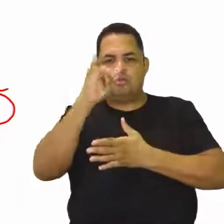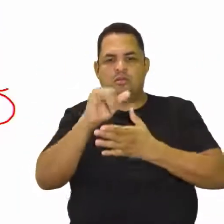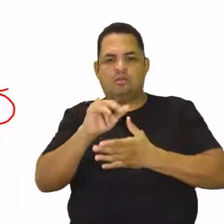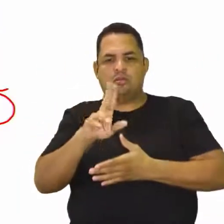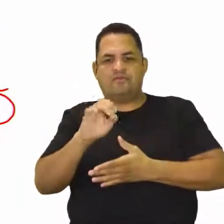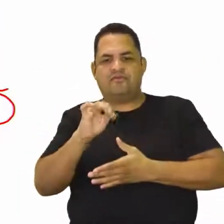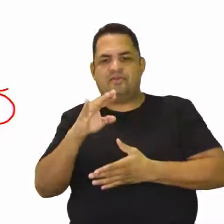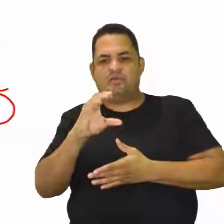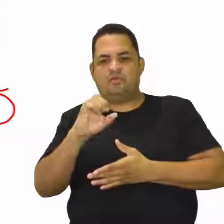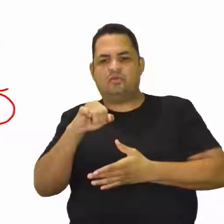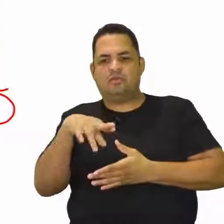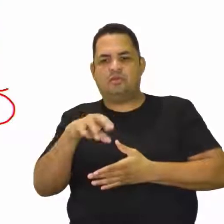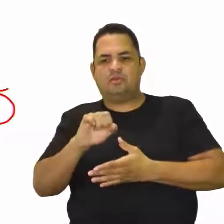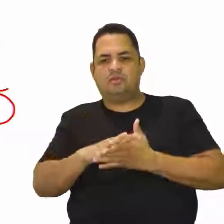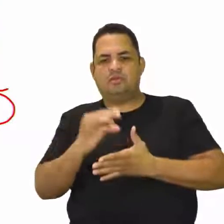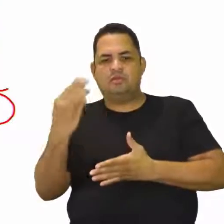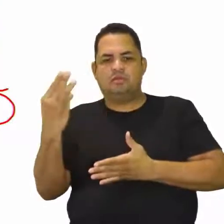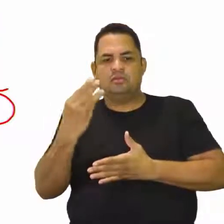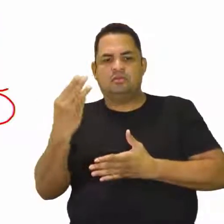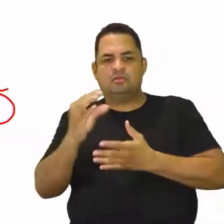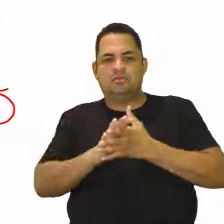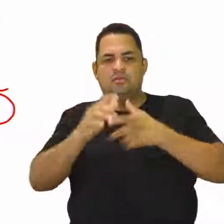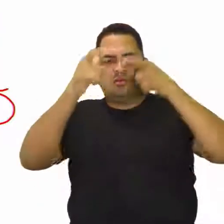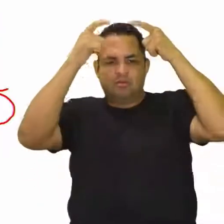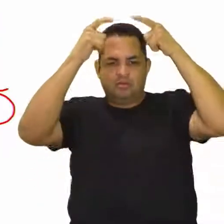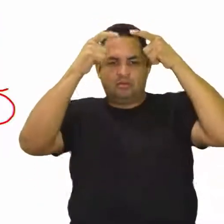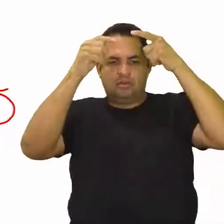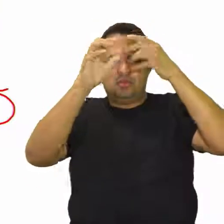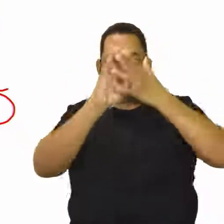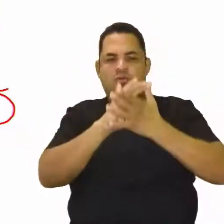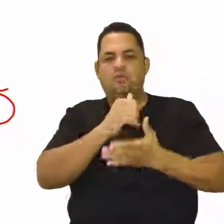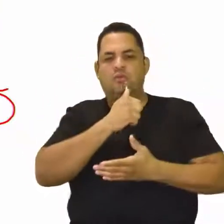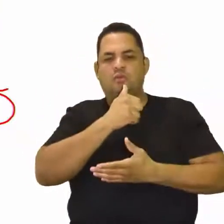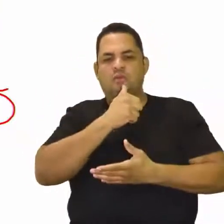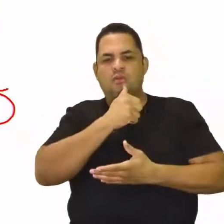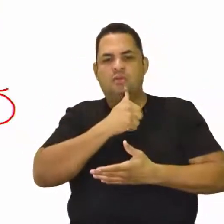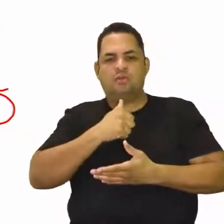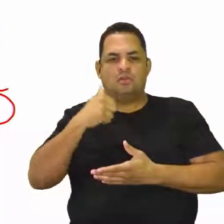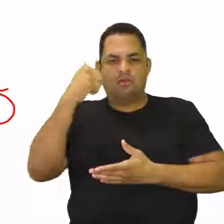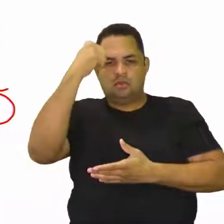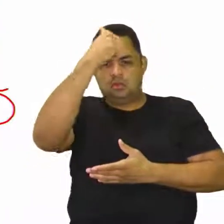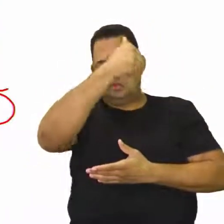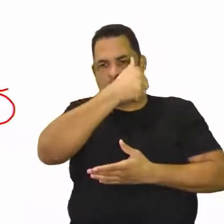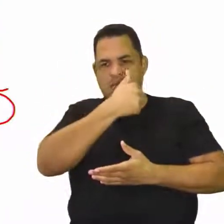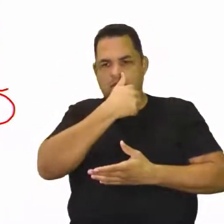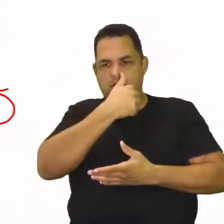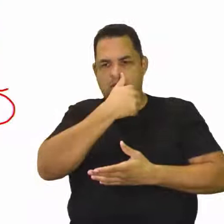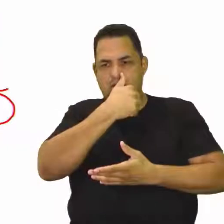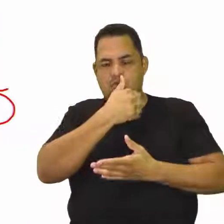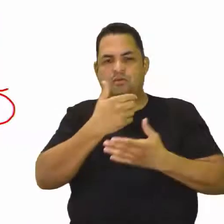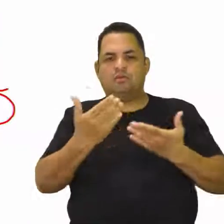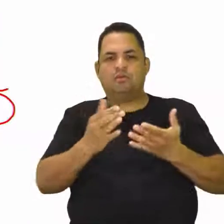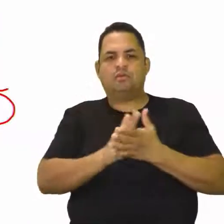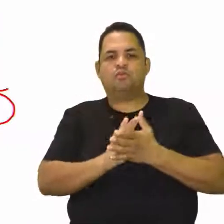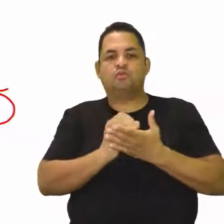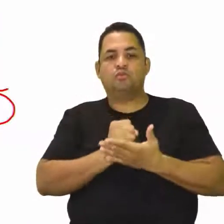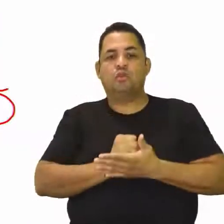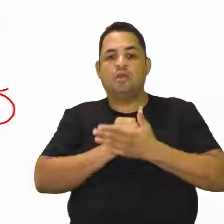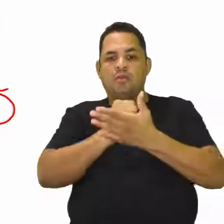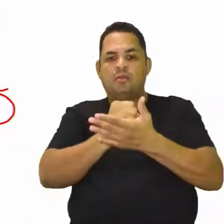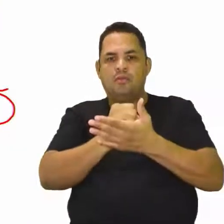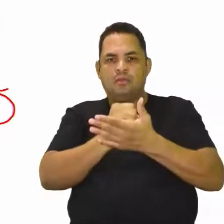imperador da Etiópia. Olha aí, graças a tudo com o apoio dos